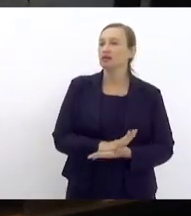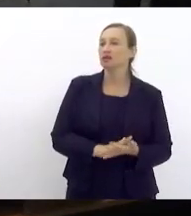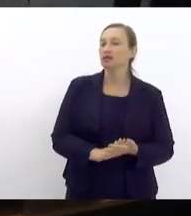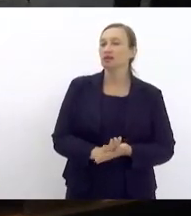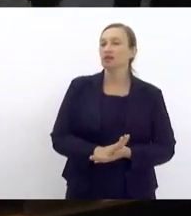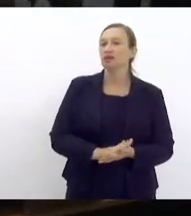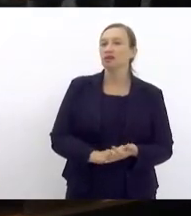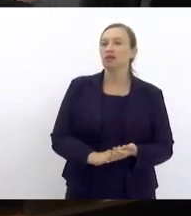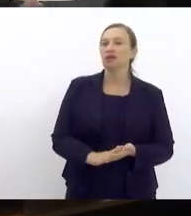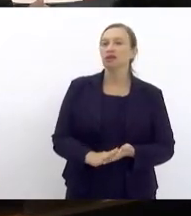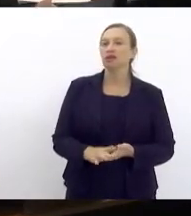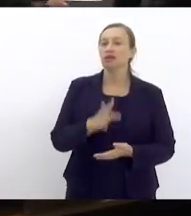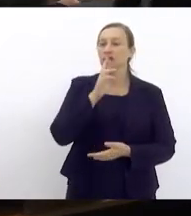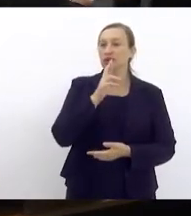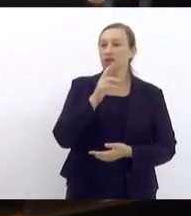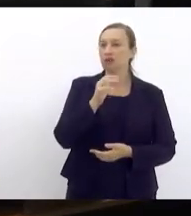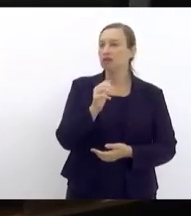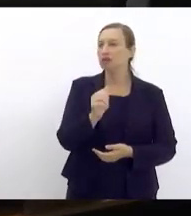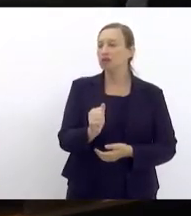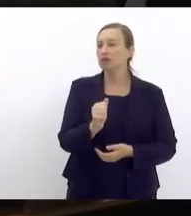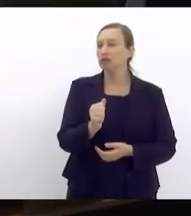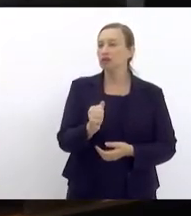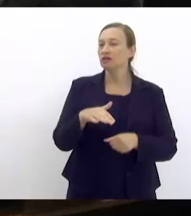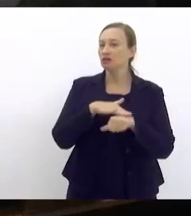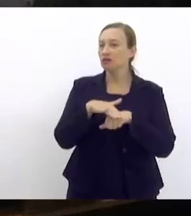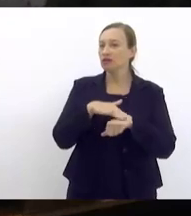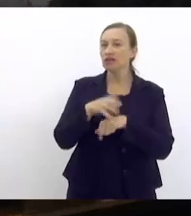Amorins vai conversar com deputado